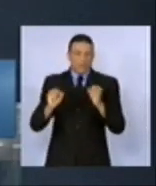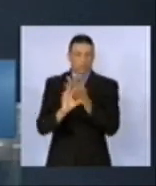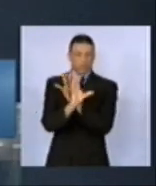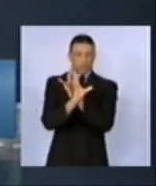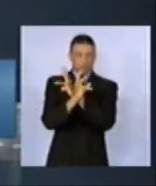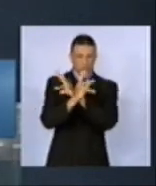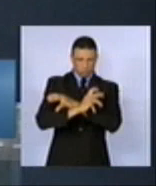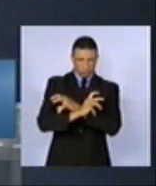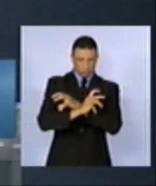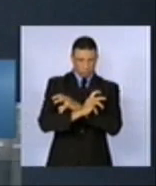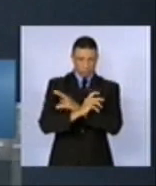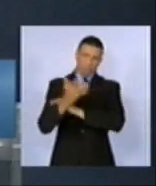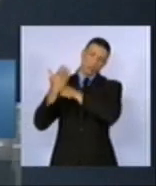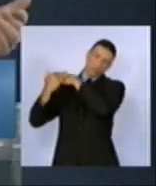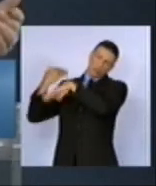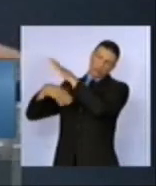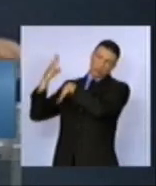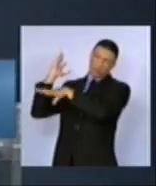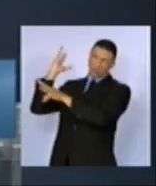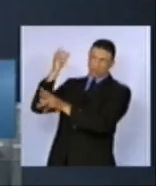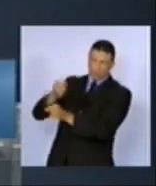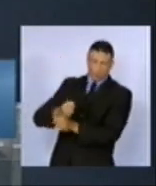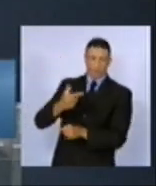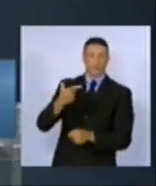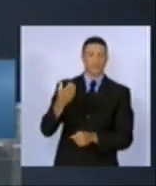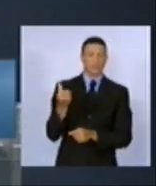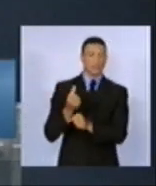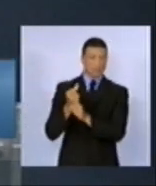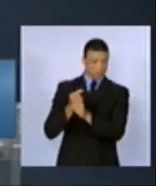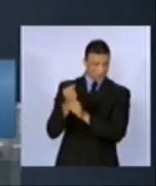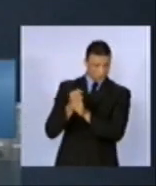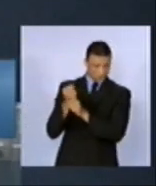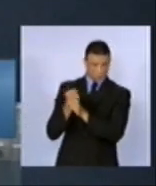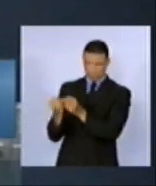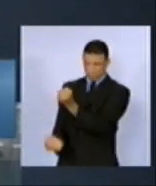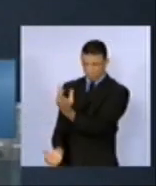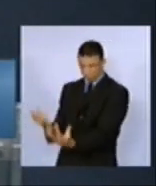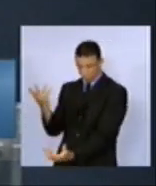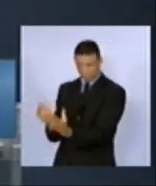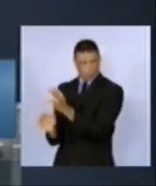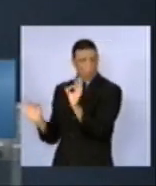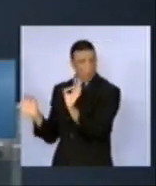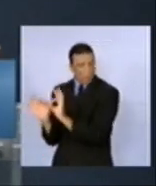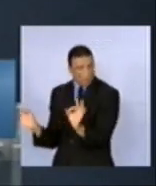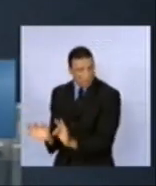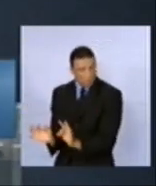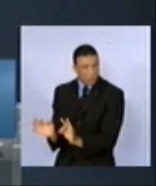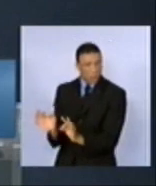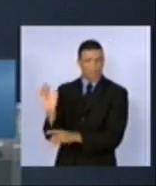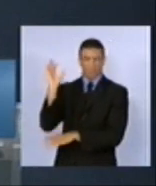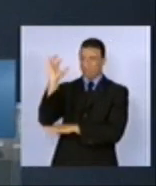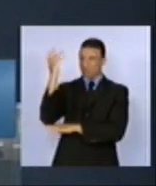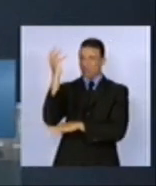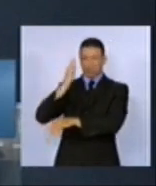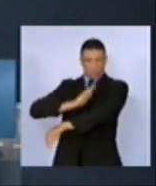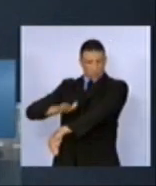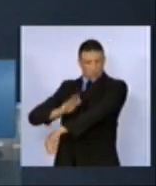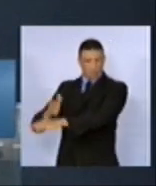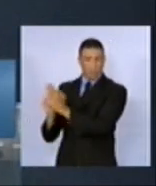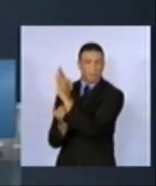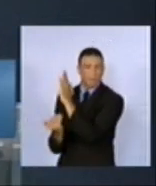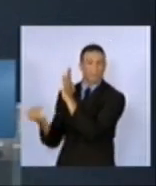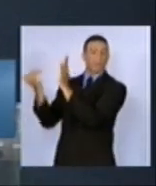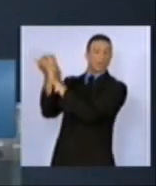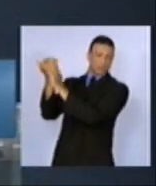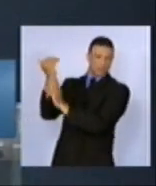produzimos 25% mais cana quando não queimamos então com certeza nessa situação você acumula